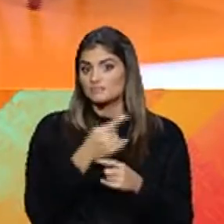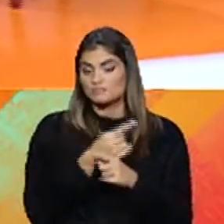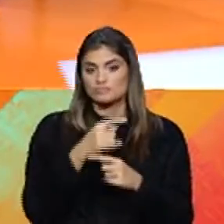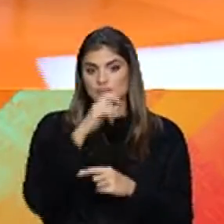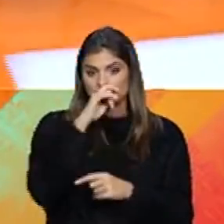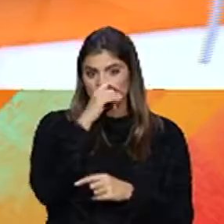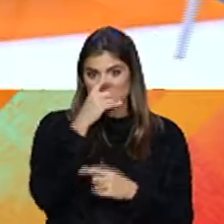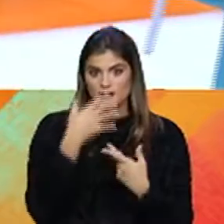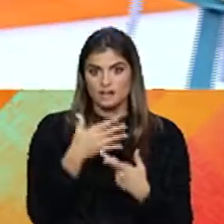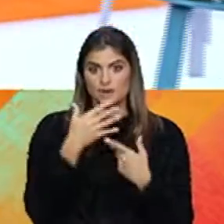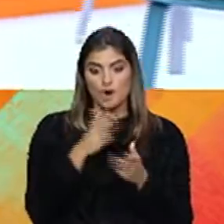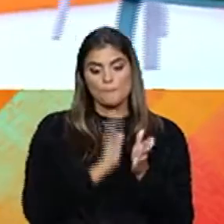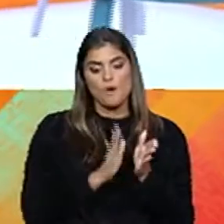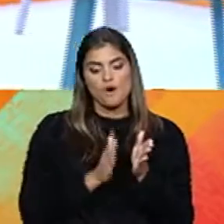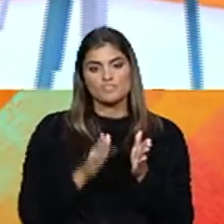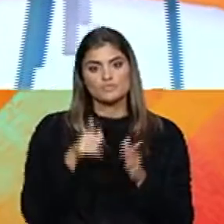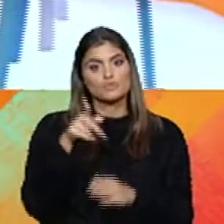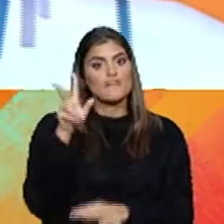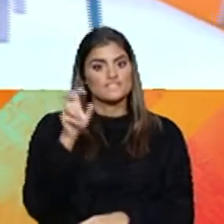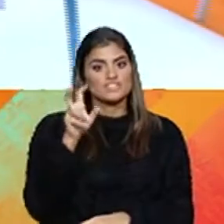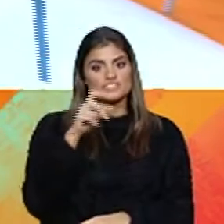uma ordem